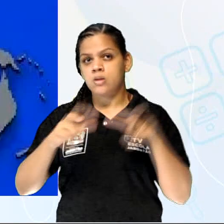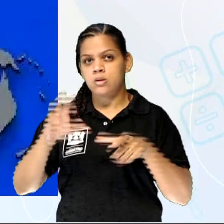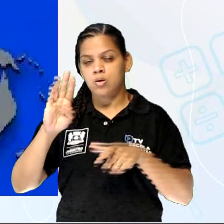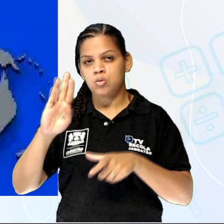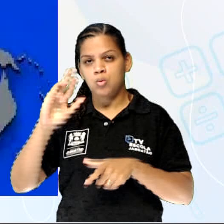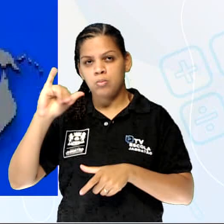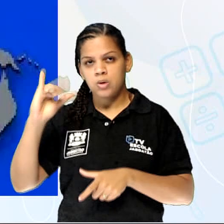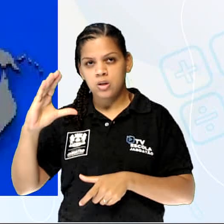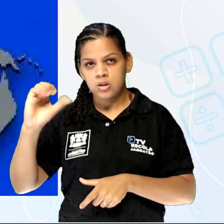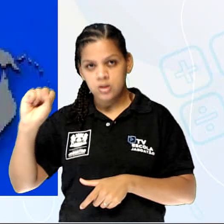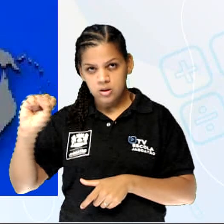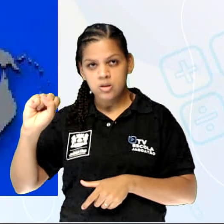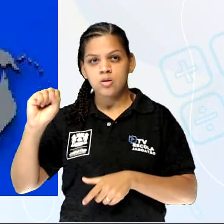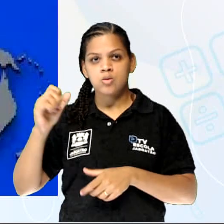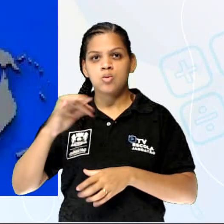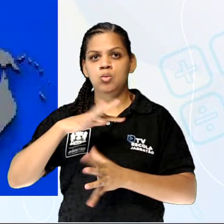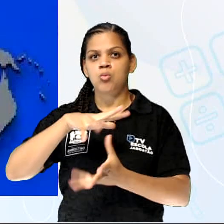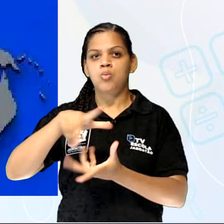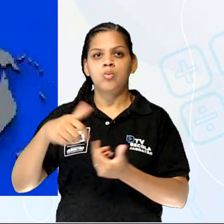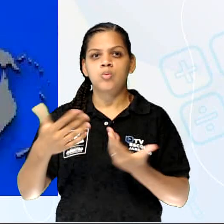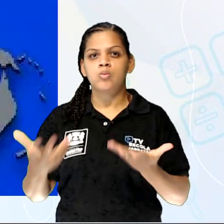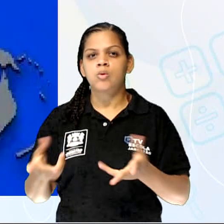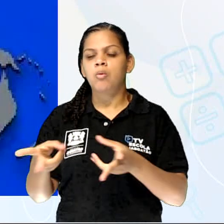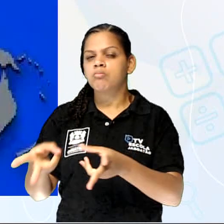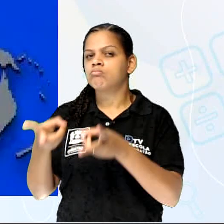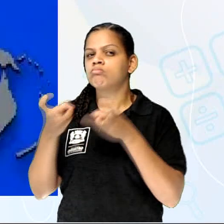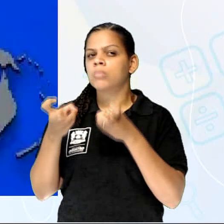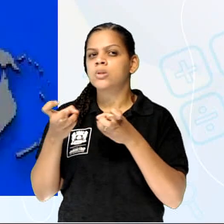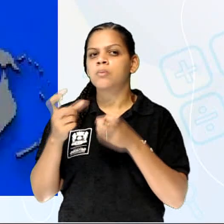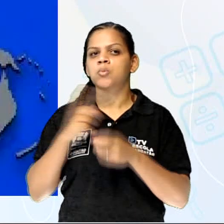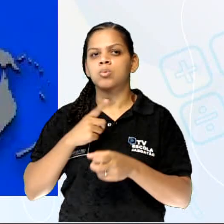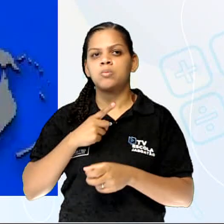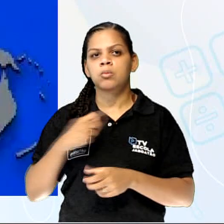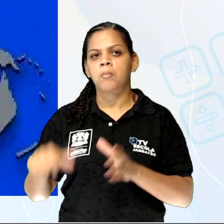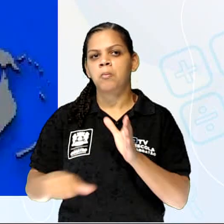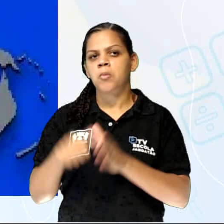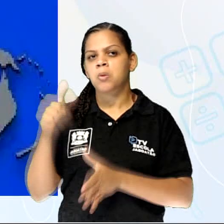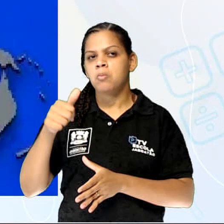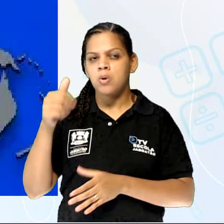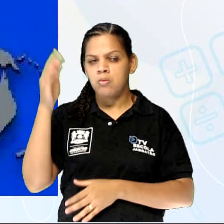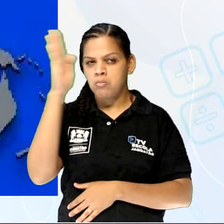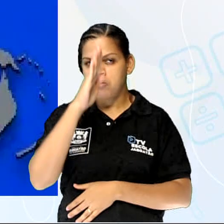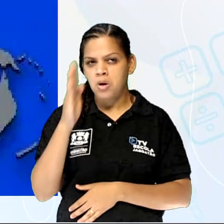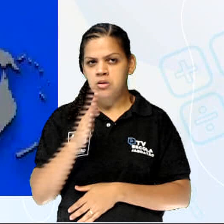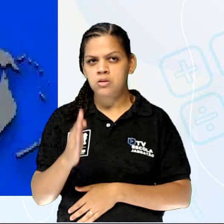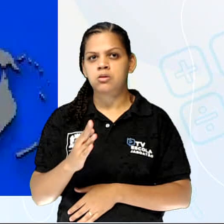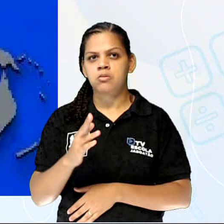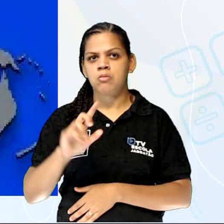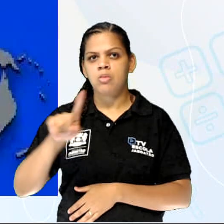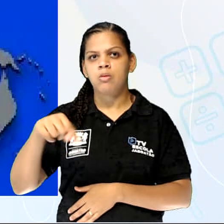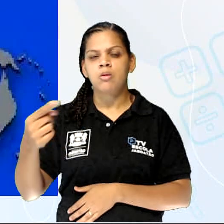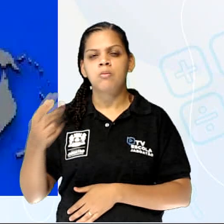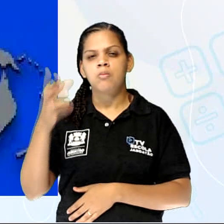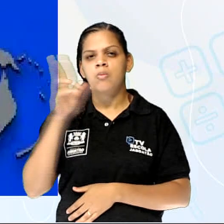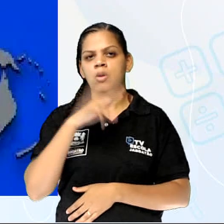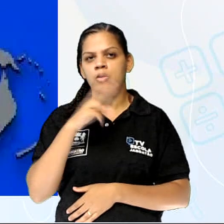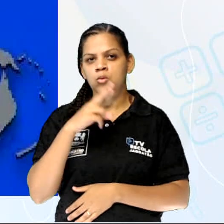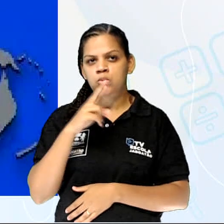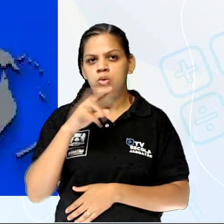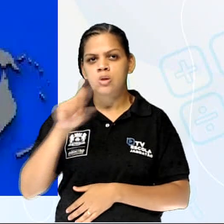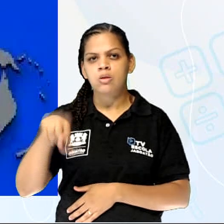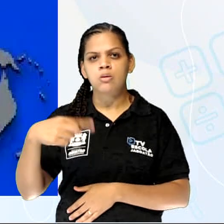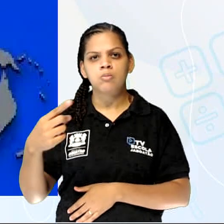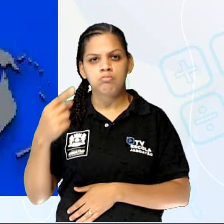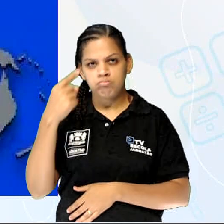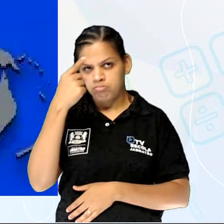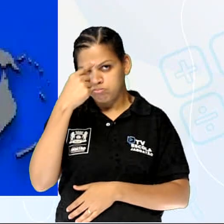onde esses países se localizam. Primeiro você tem aí o Brasil, a Rússia, a